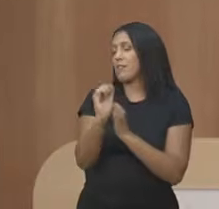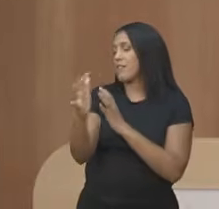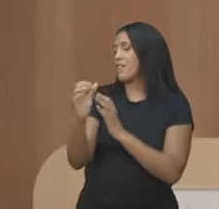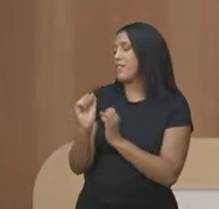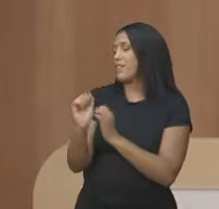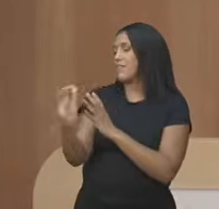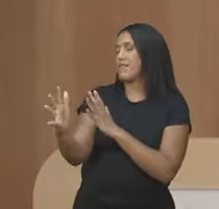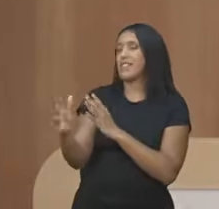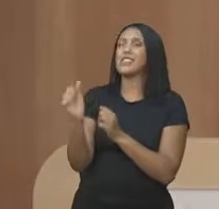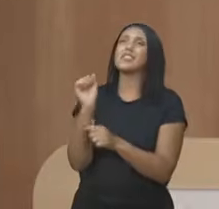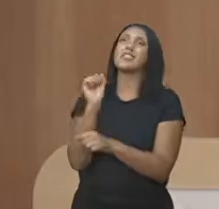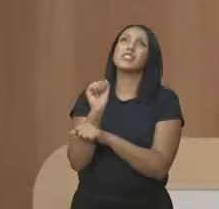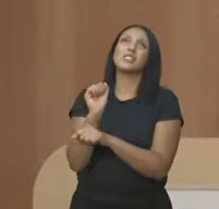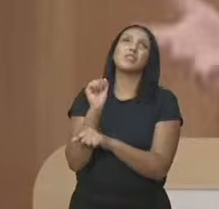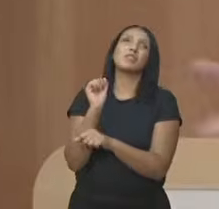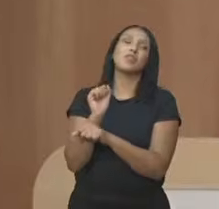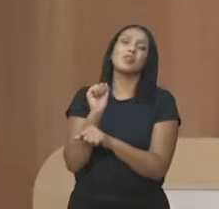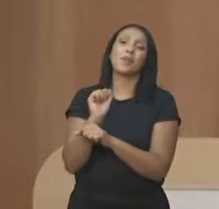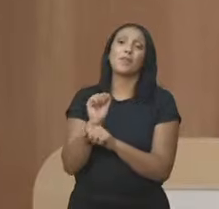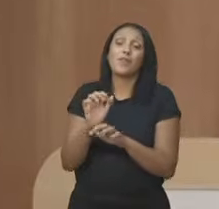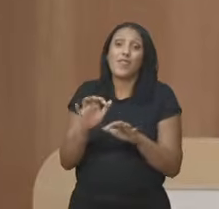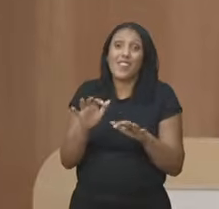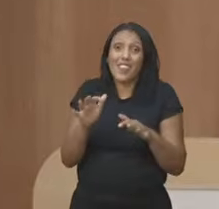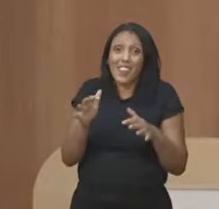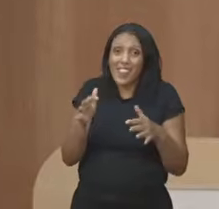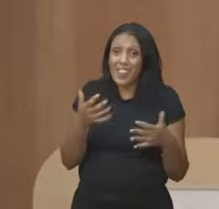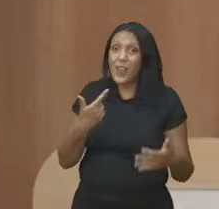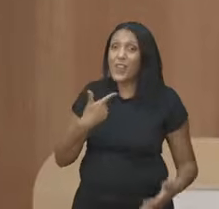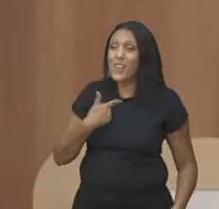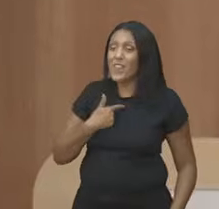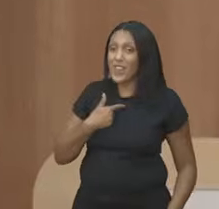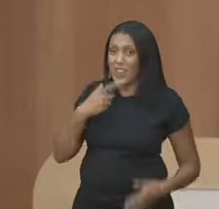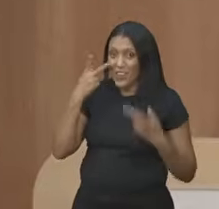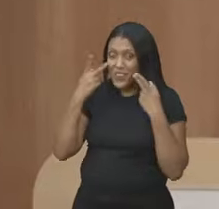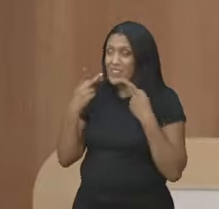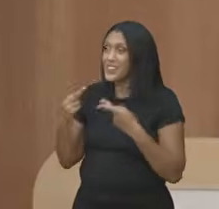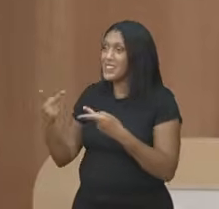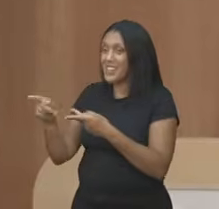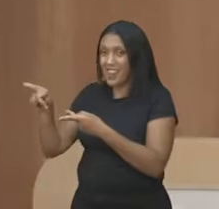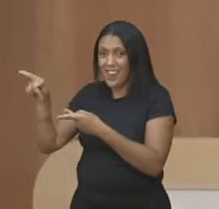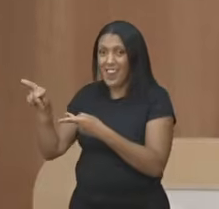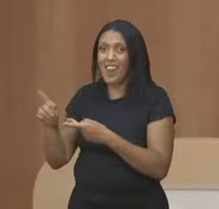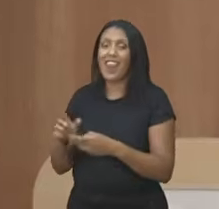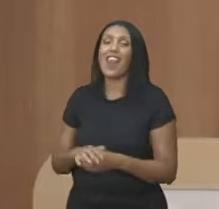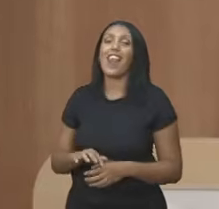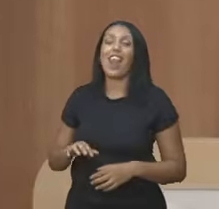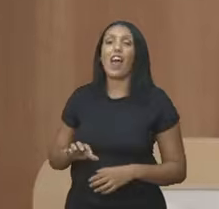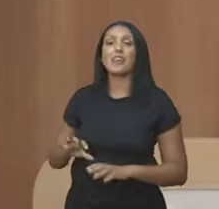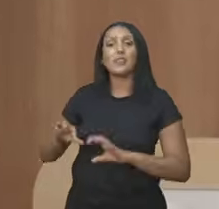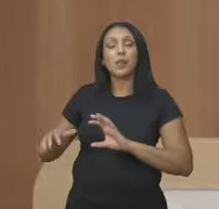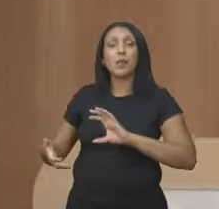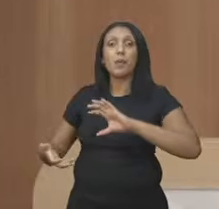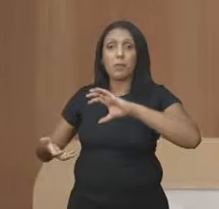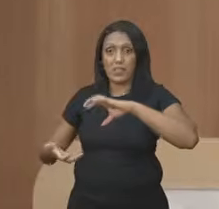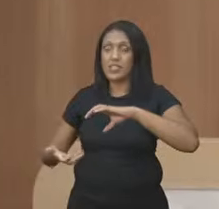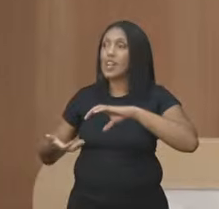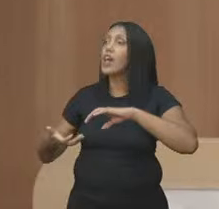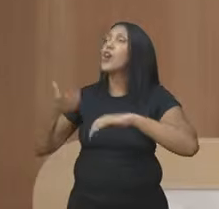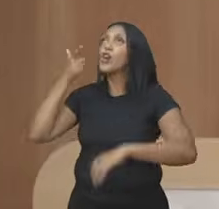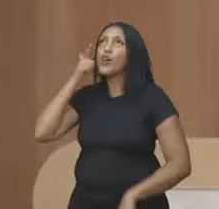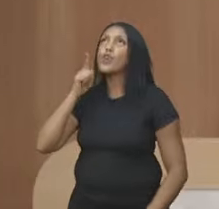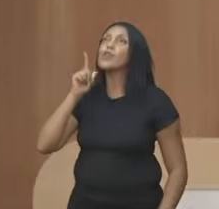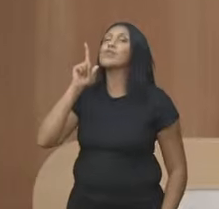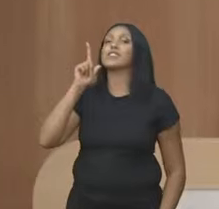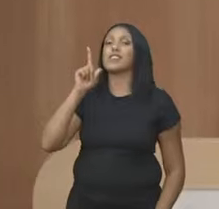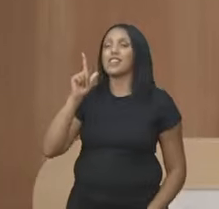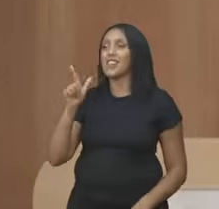gente teve a gigantesca alegria de ser atendido muito gentilmente lá pelo ministro Padilha, que é uma figura extraordinária, tem feito